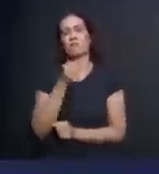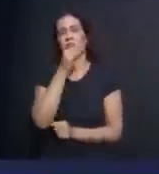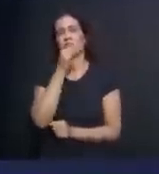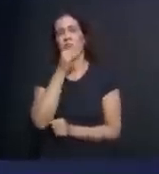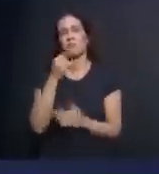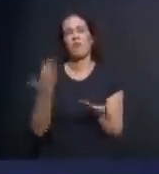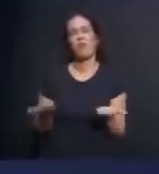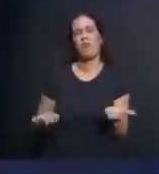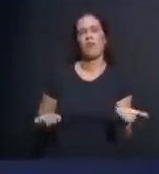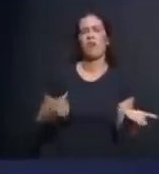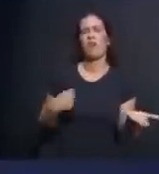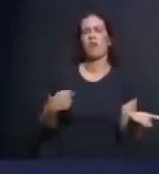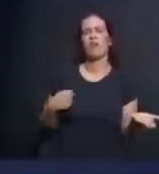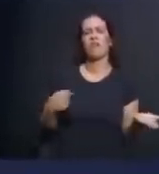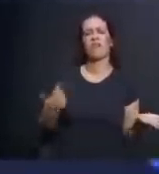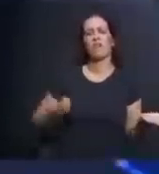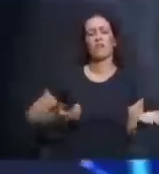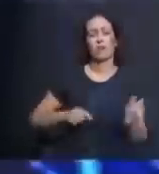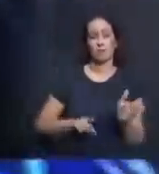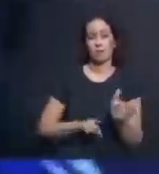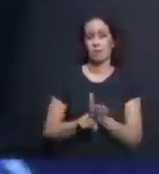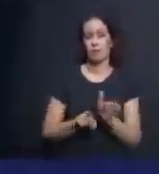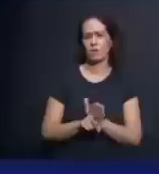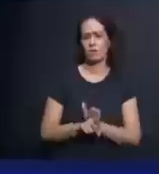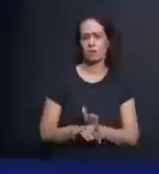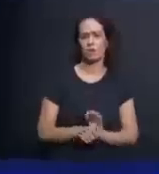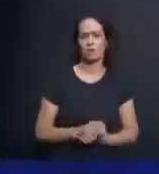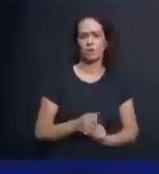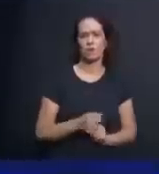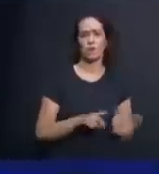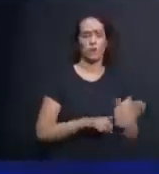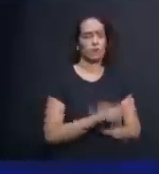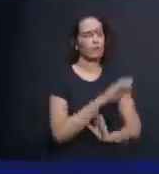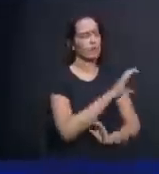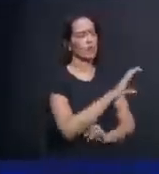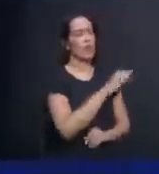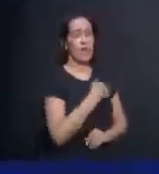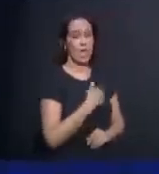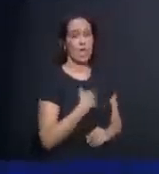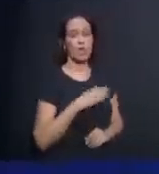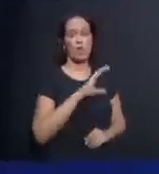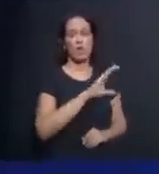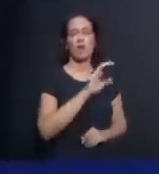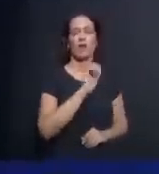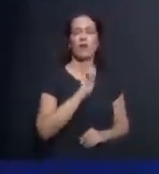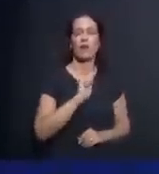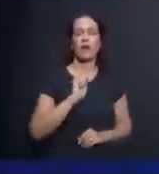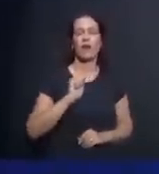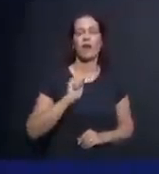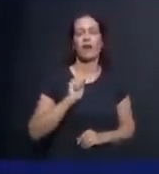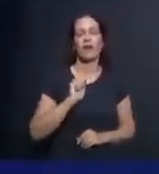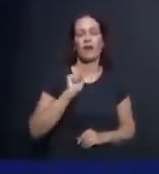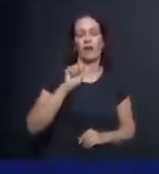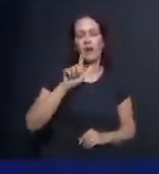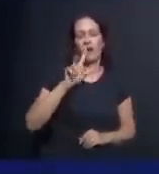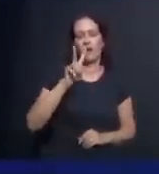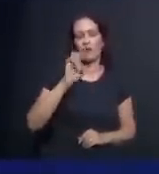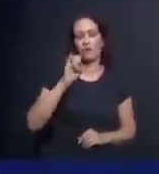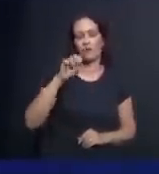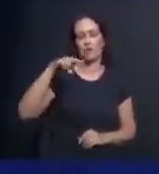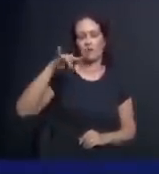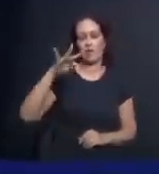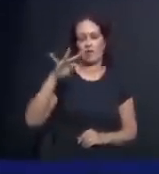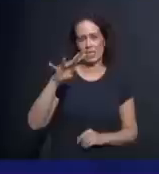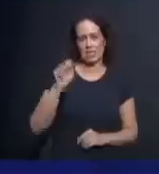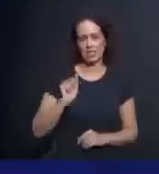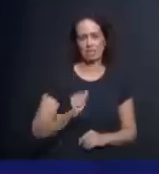eu sou calvinista. Outro dia eu perguntei, a pessoa falou: pastor, o senhor, eu sou calvinista, você é? Eu falei assim: você desculpa eu te